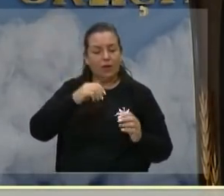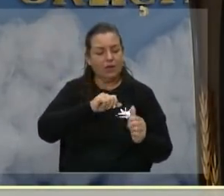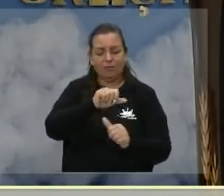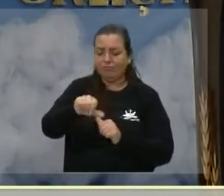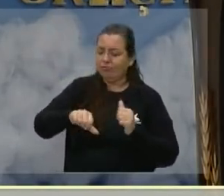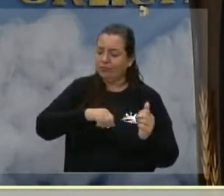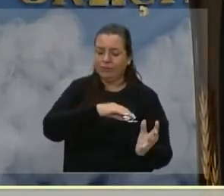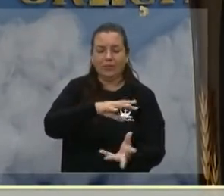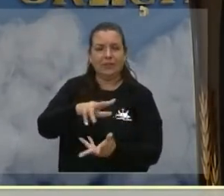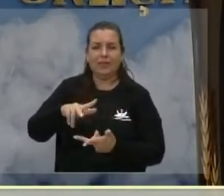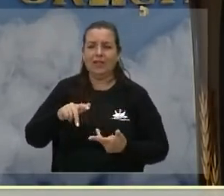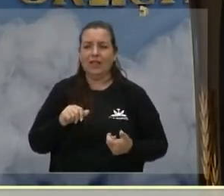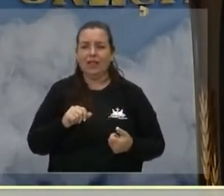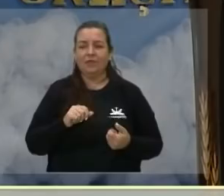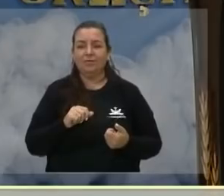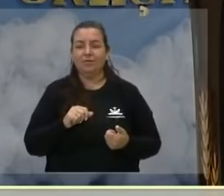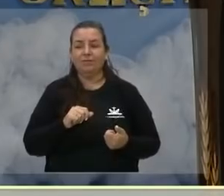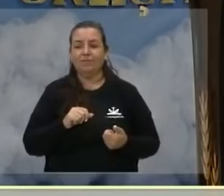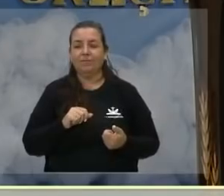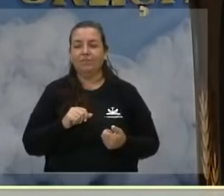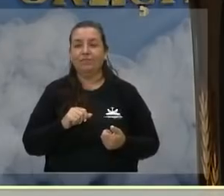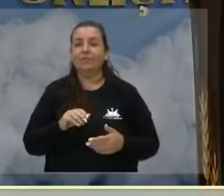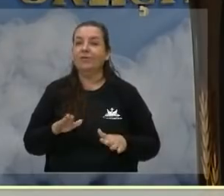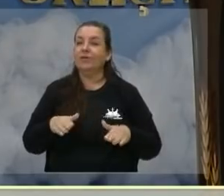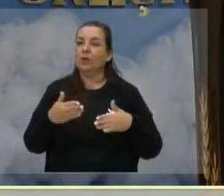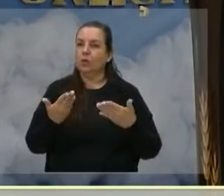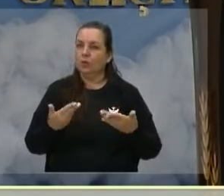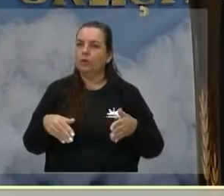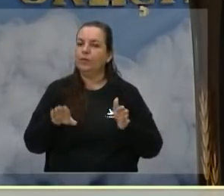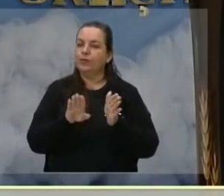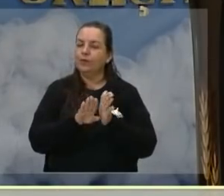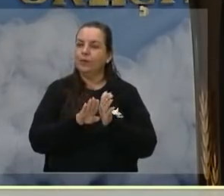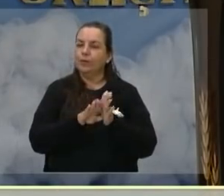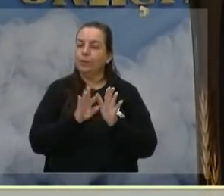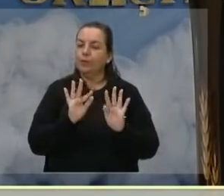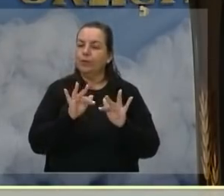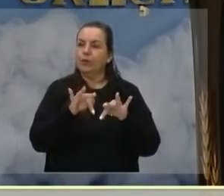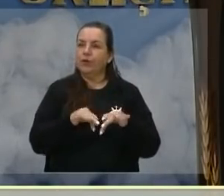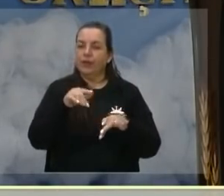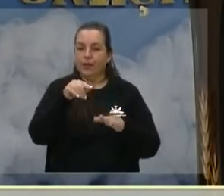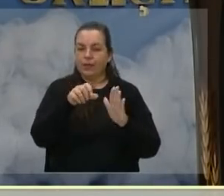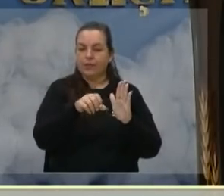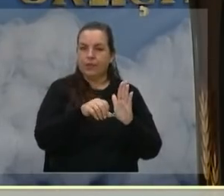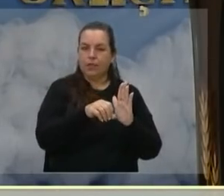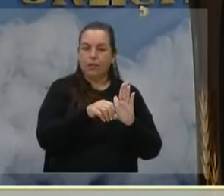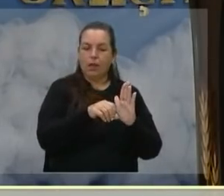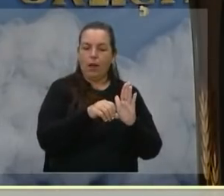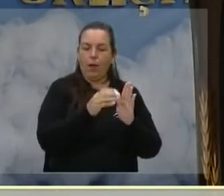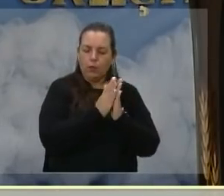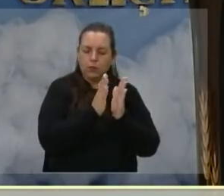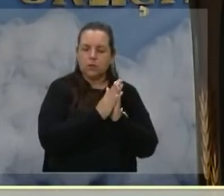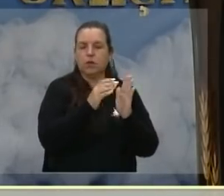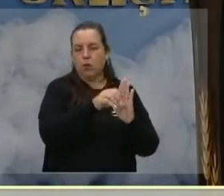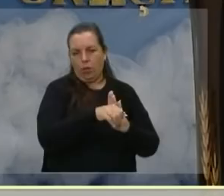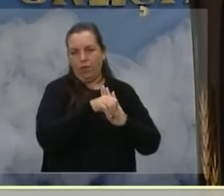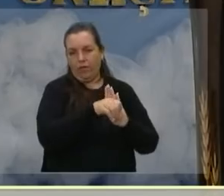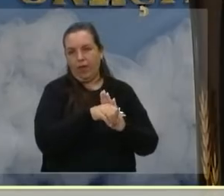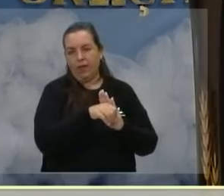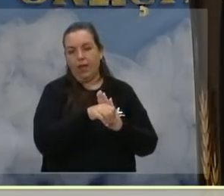a face da terra diz que quando chegou no final desse momento de oração